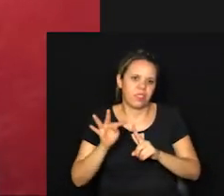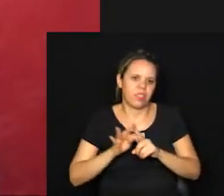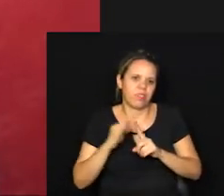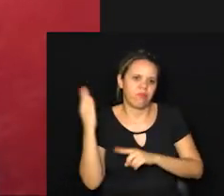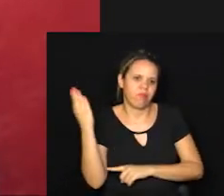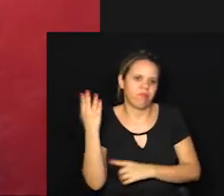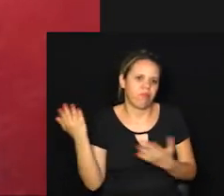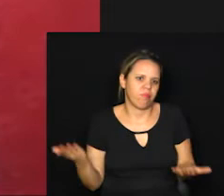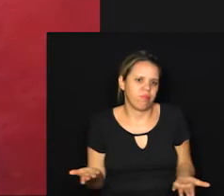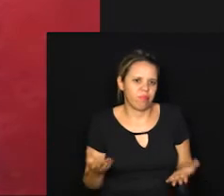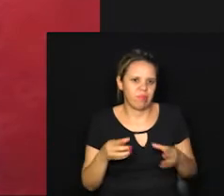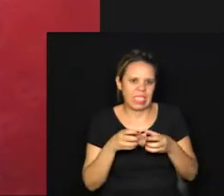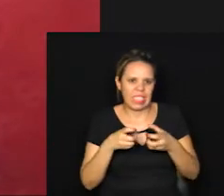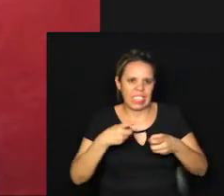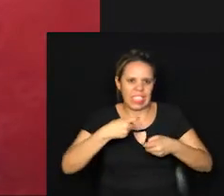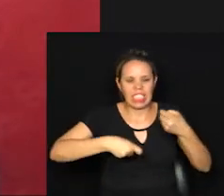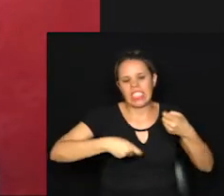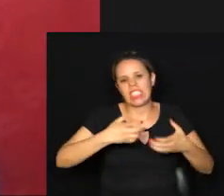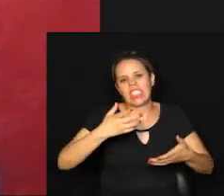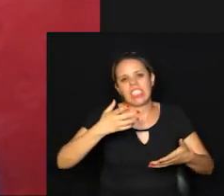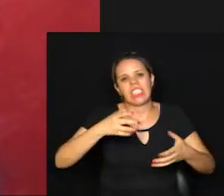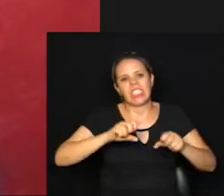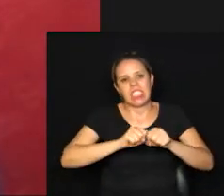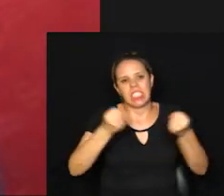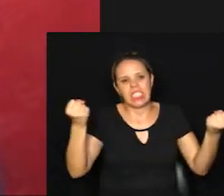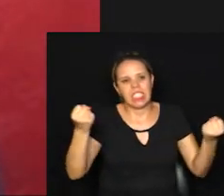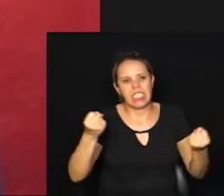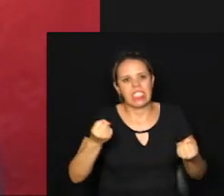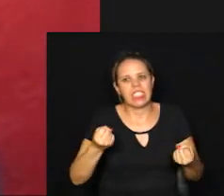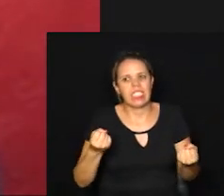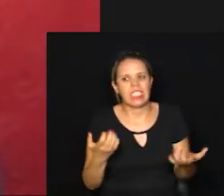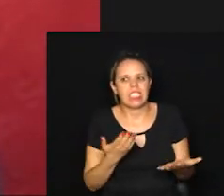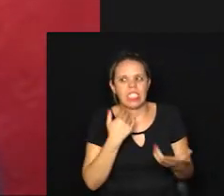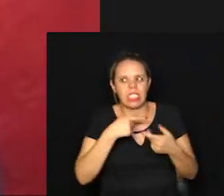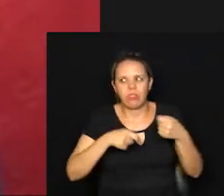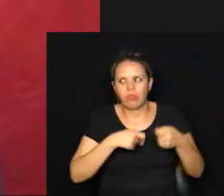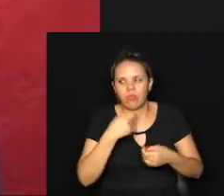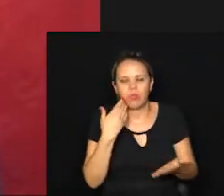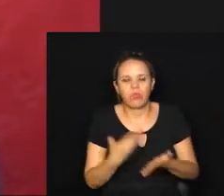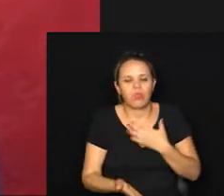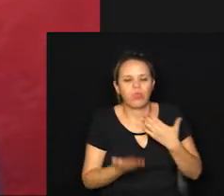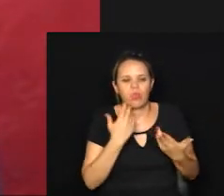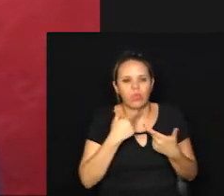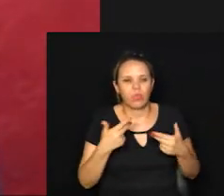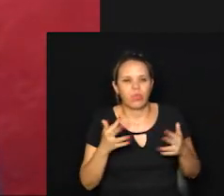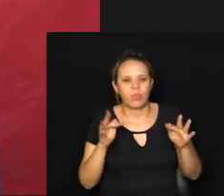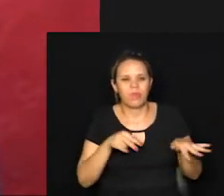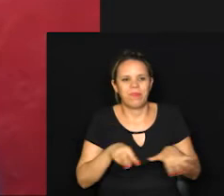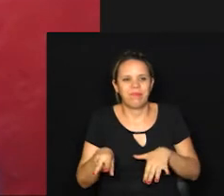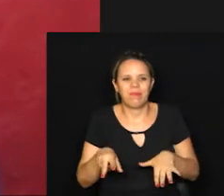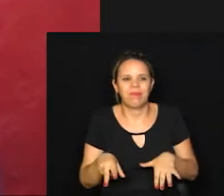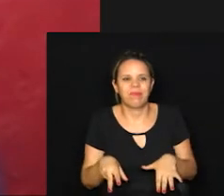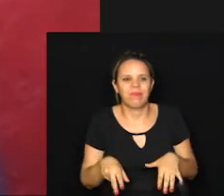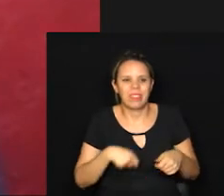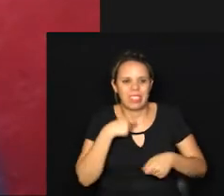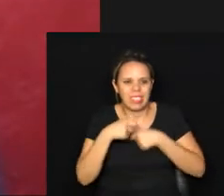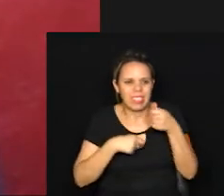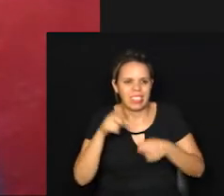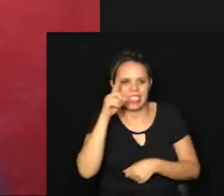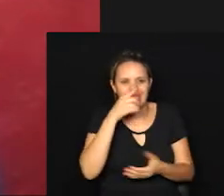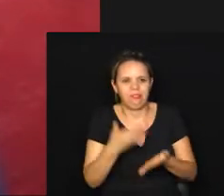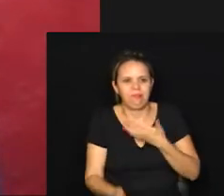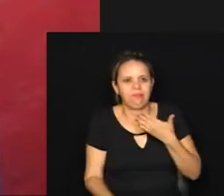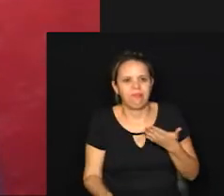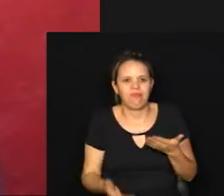temperatura, ela trincou e vazou tudo ali a comida. Perderam a comida do final de semana, né? Aquele almoço de